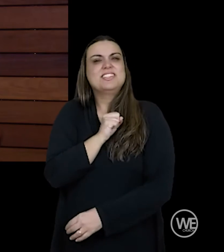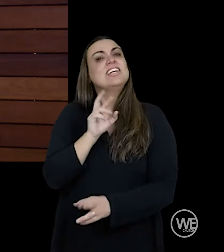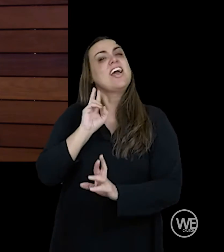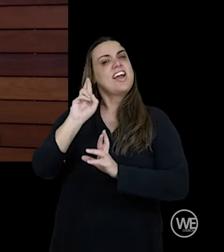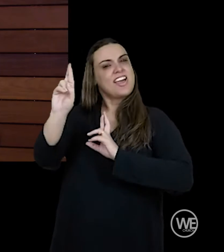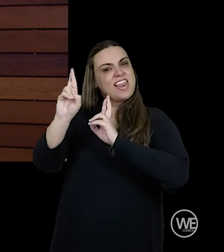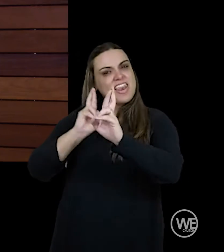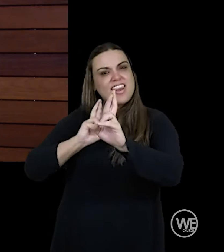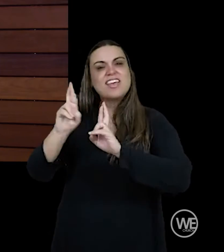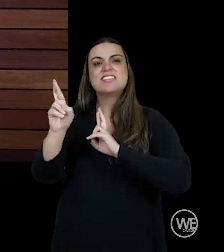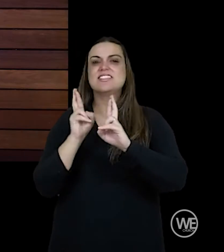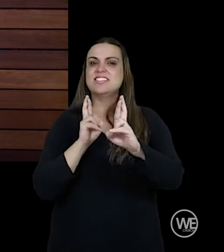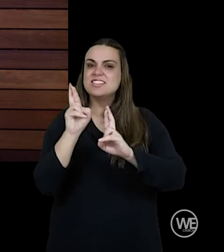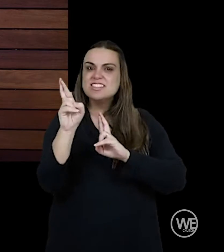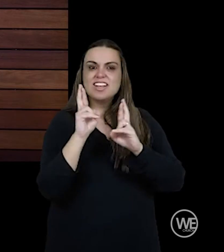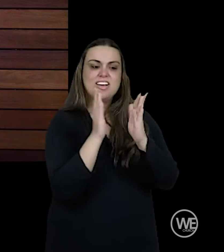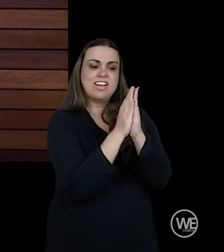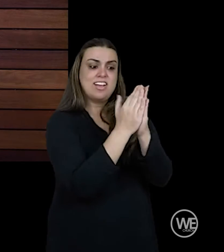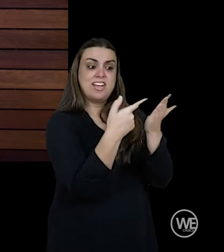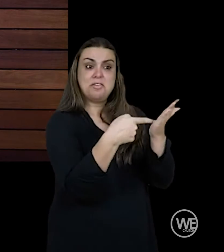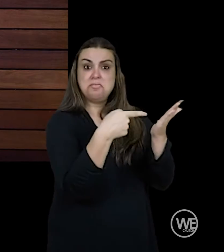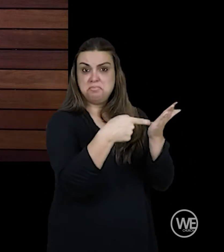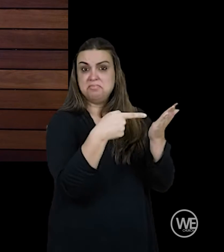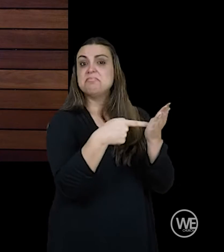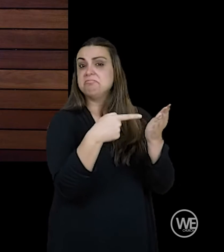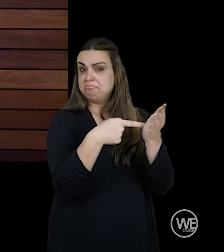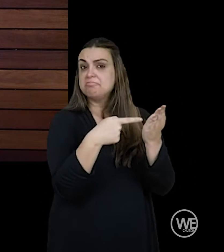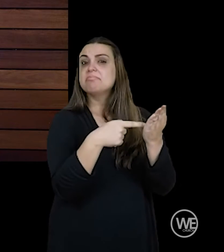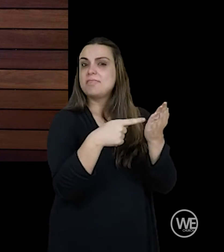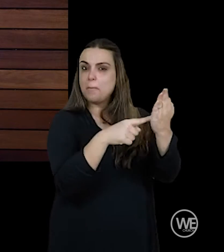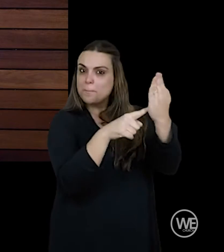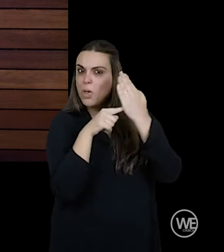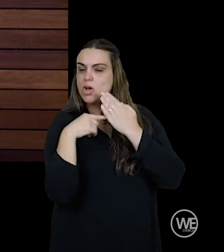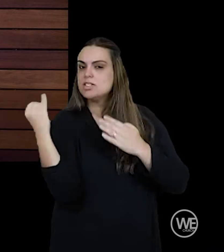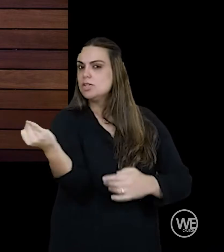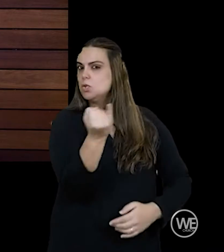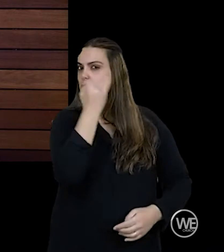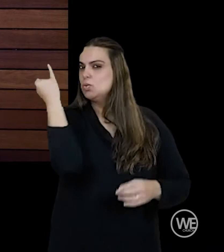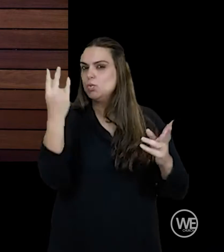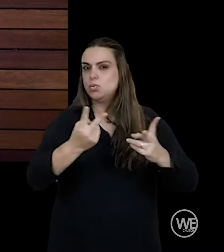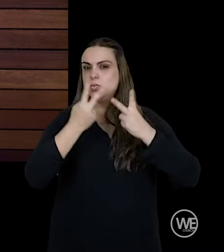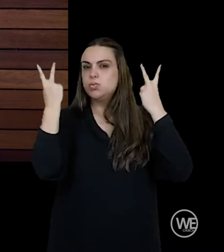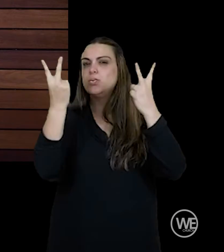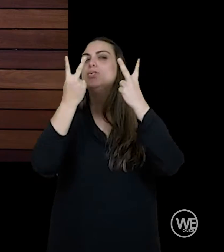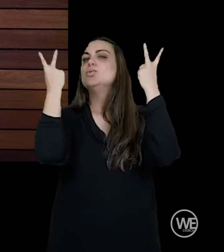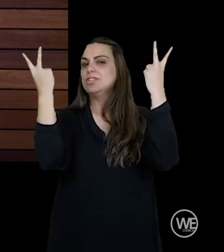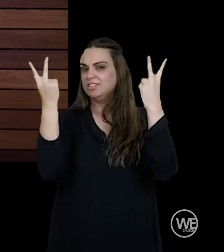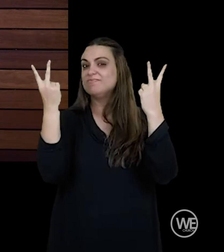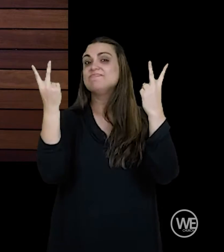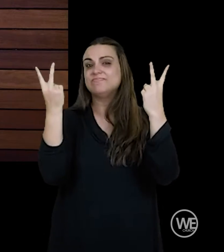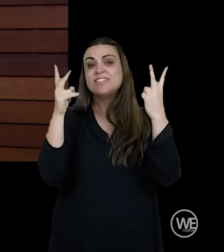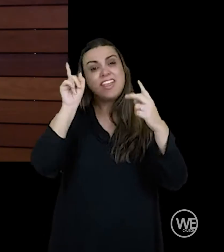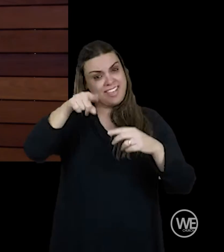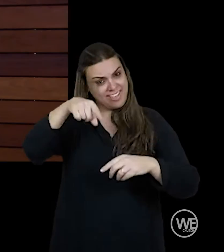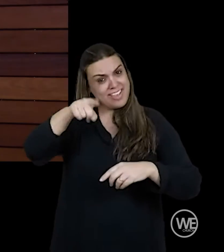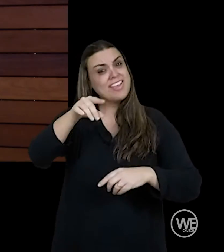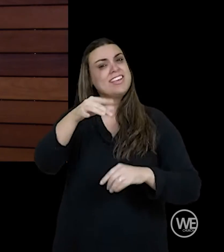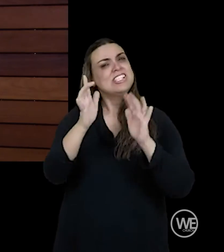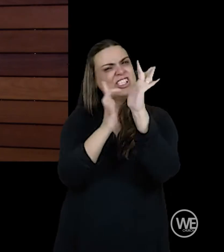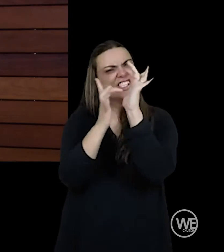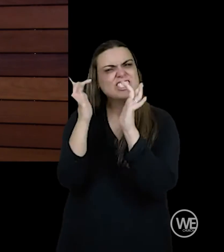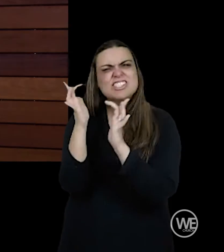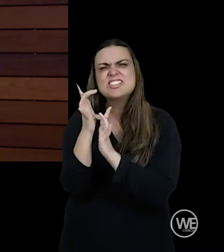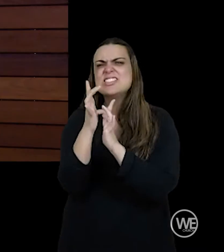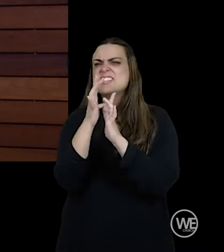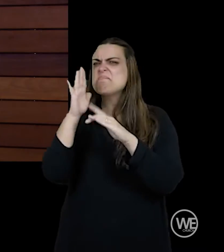grande com as passagens de Jesus na Bíblia. Elas trazem para mim uma importância muito significativa, porque foi o mestre, foi aquele que me deu o